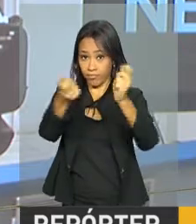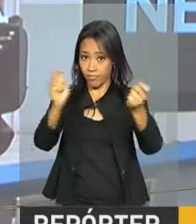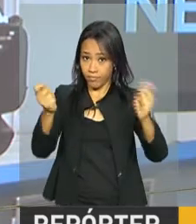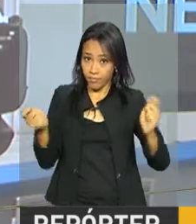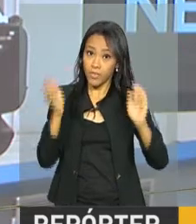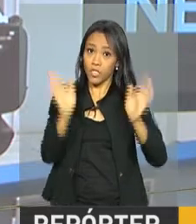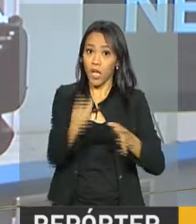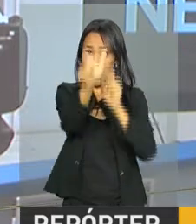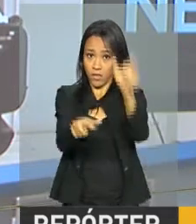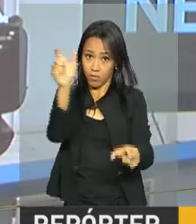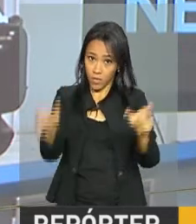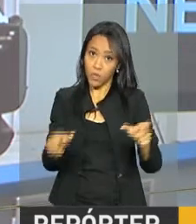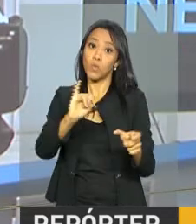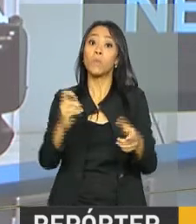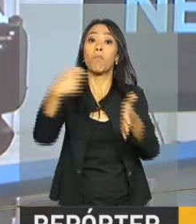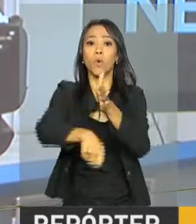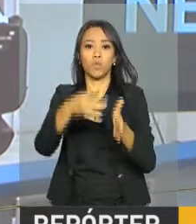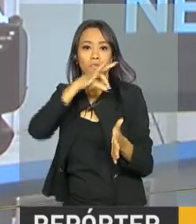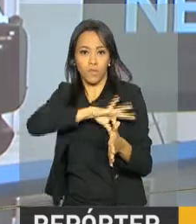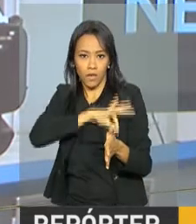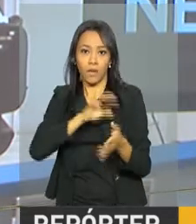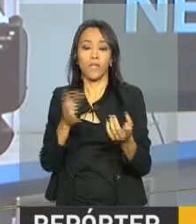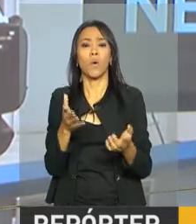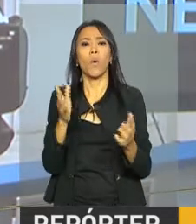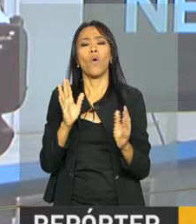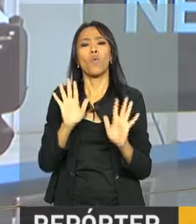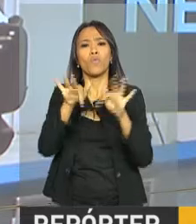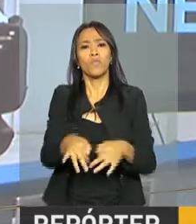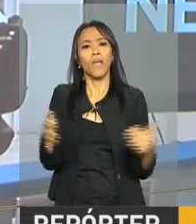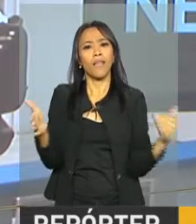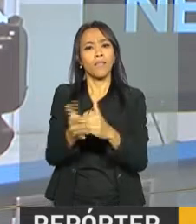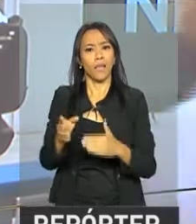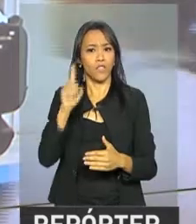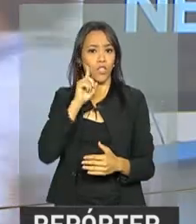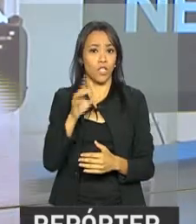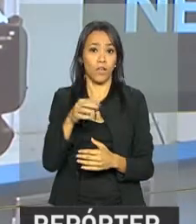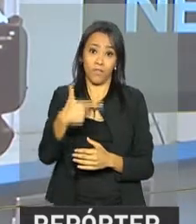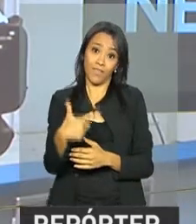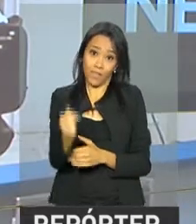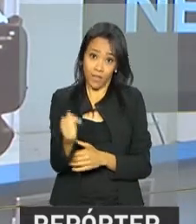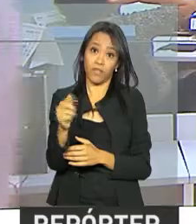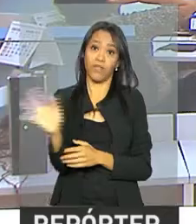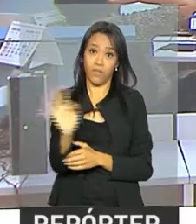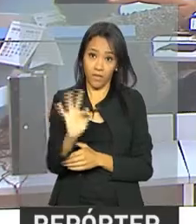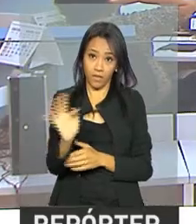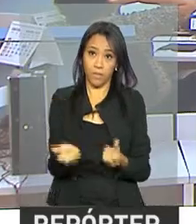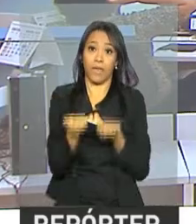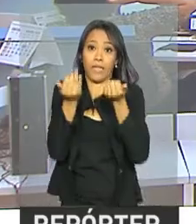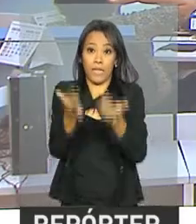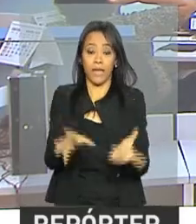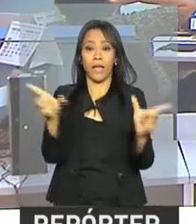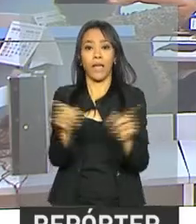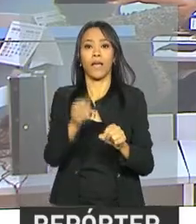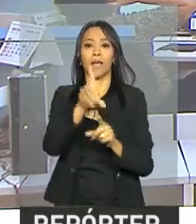pessoas físicas. O prazo final para a entrega do DIF é 27 de fevereiro.